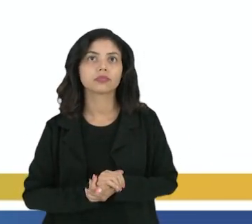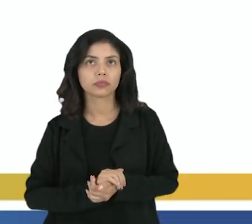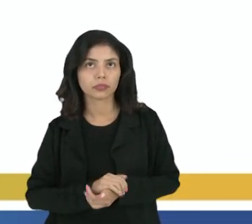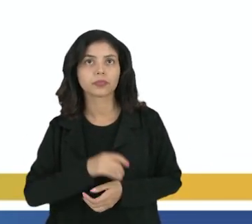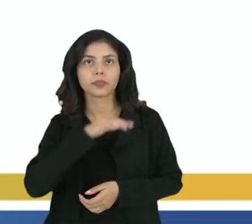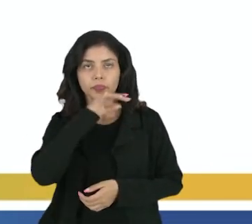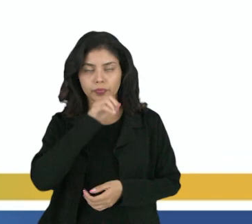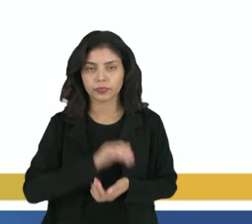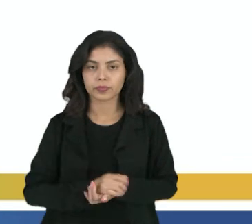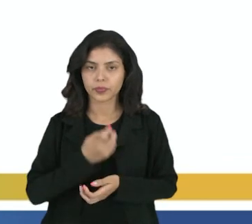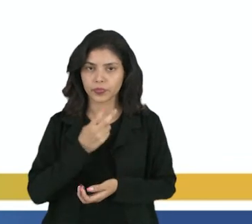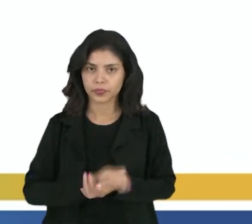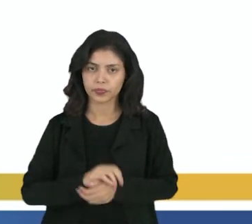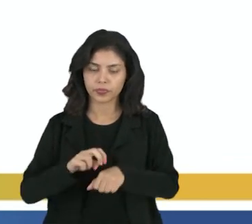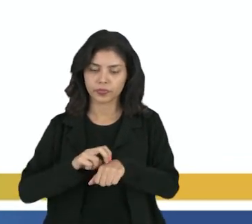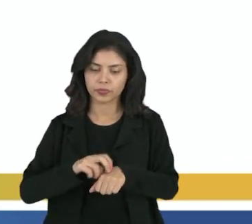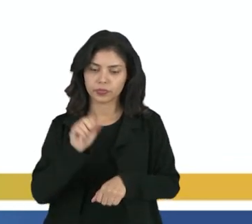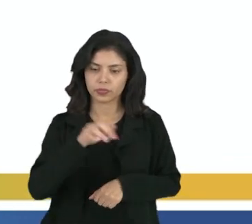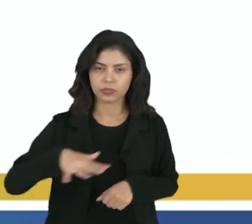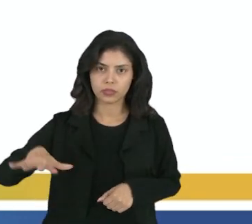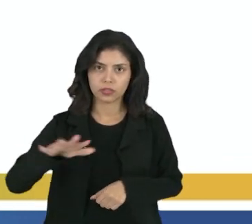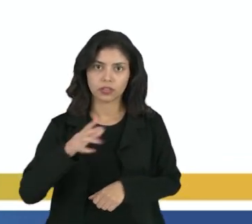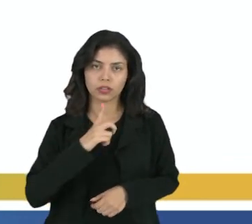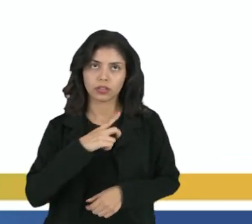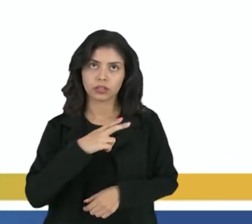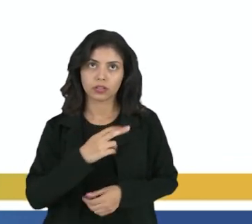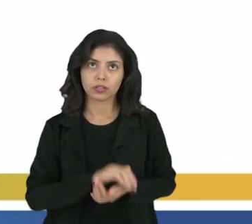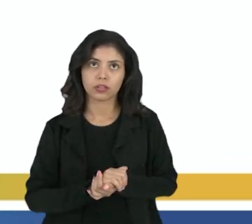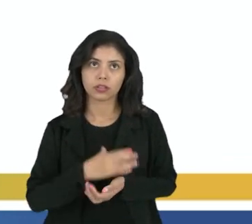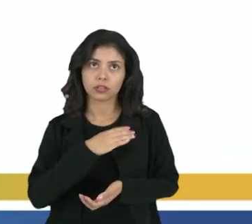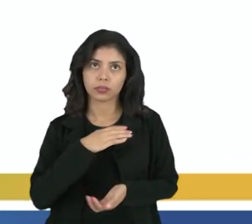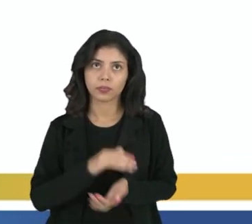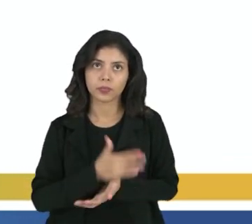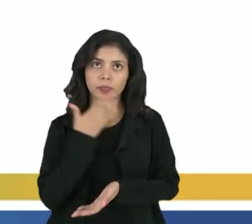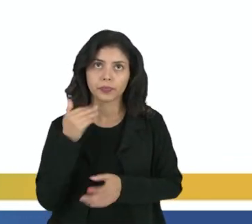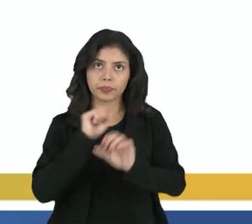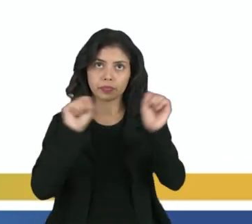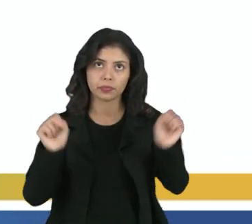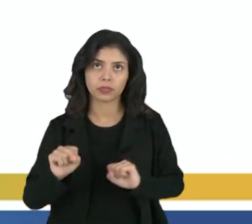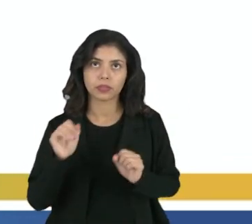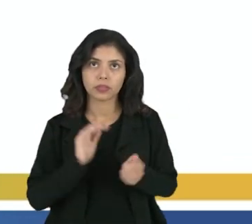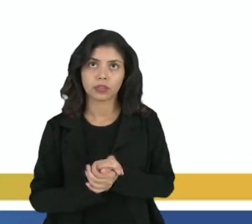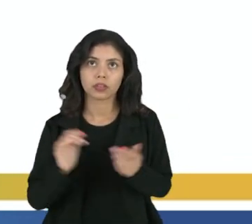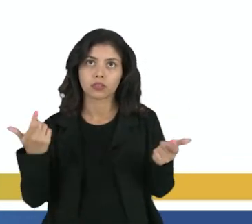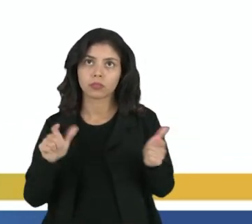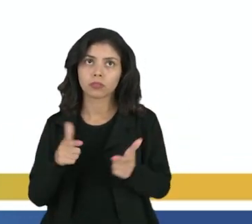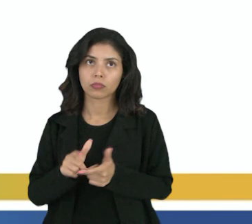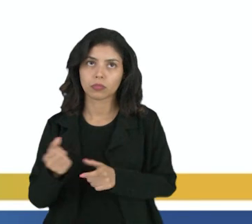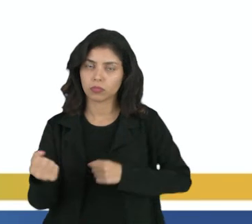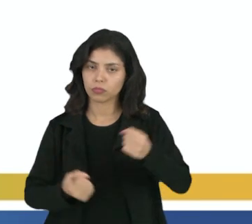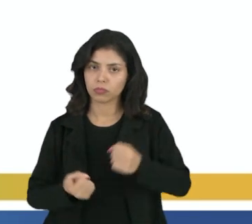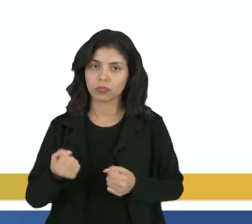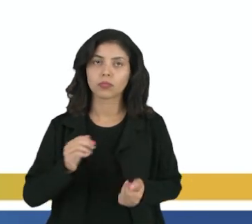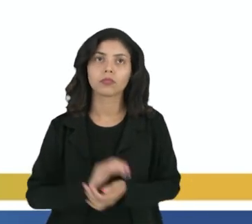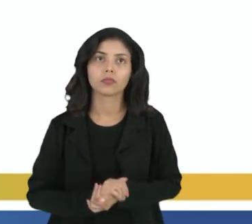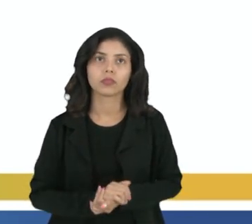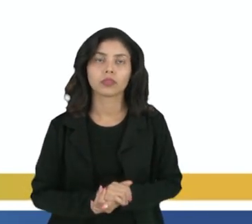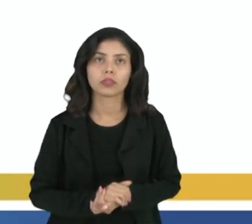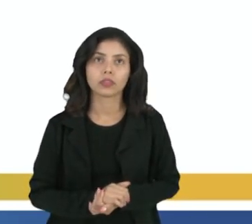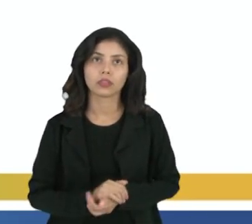criação de áreas verdes nas cidades, melhorar o sistema de transporte coletivo para diminuição de carros nas